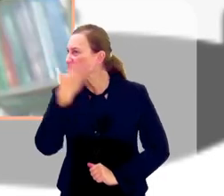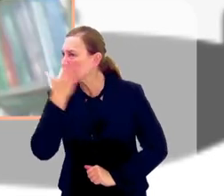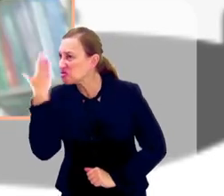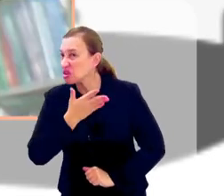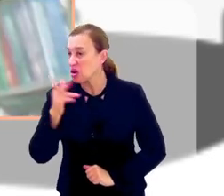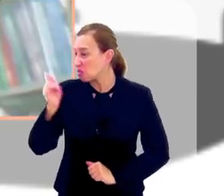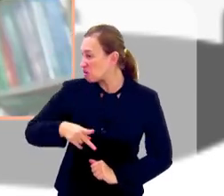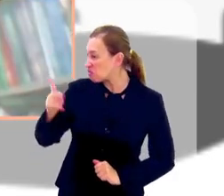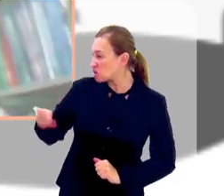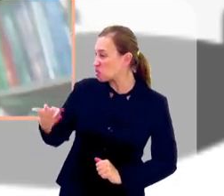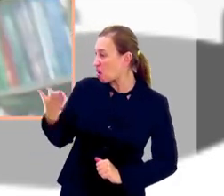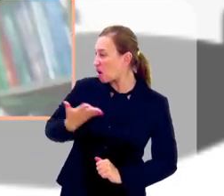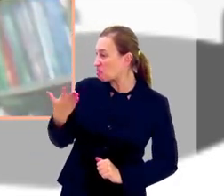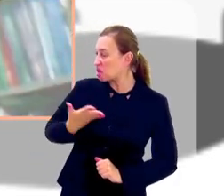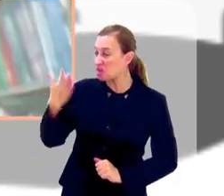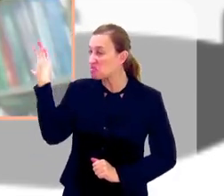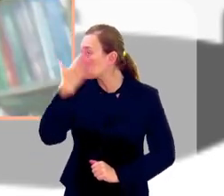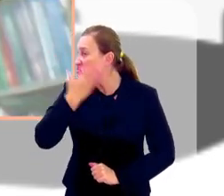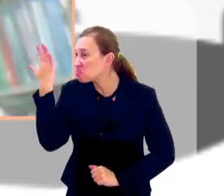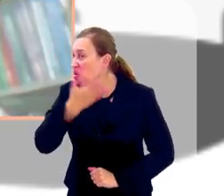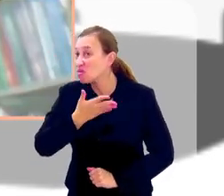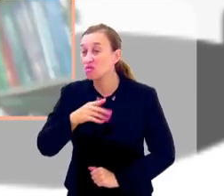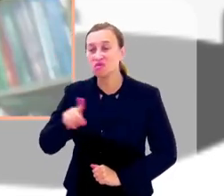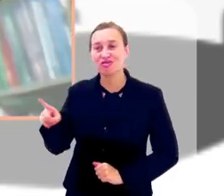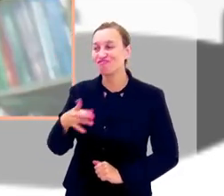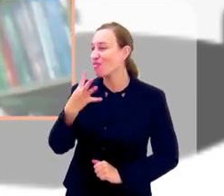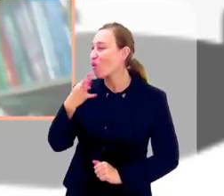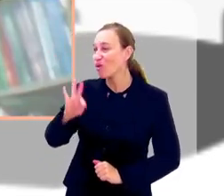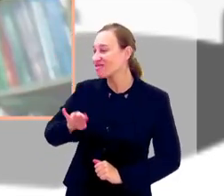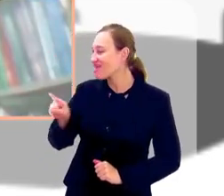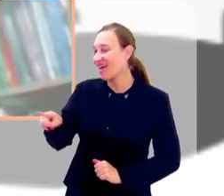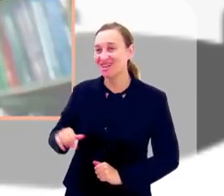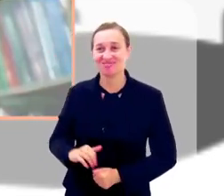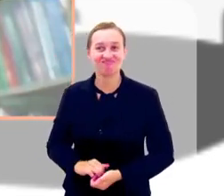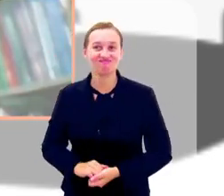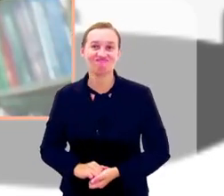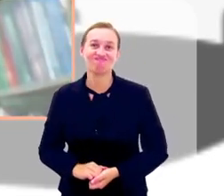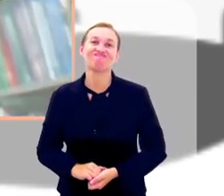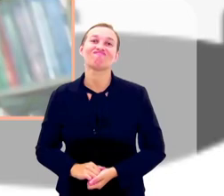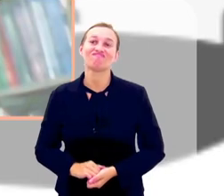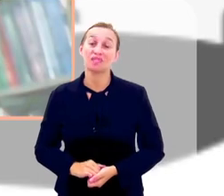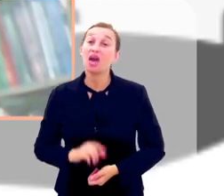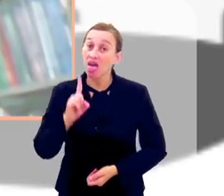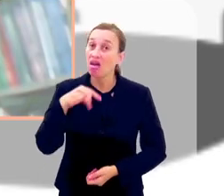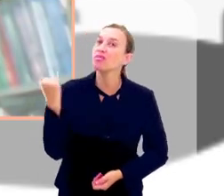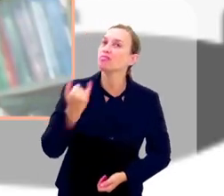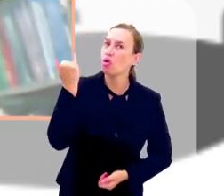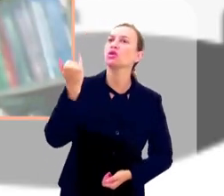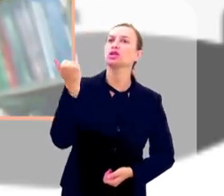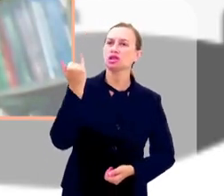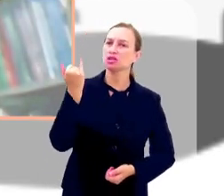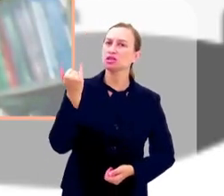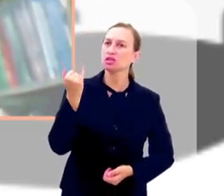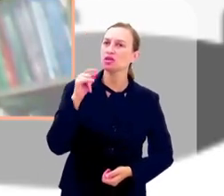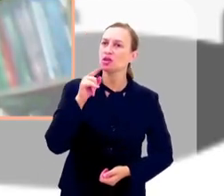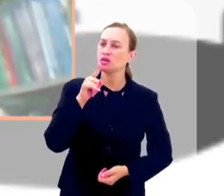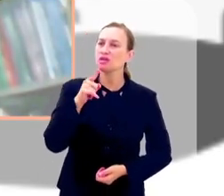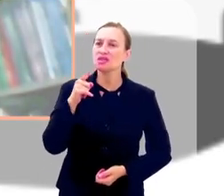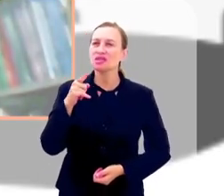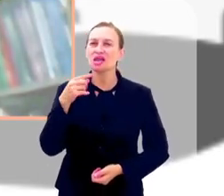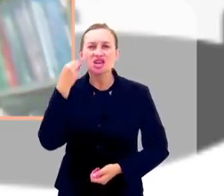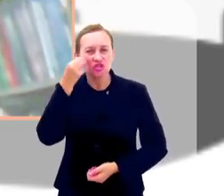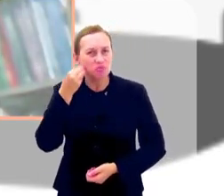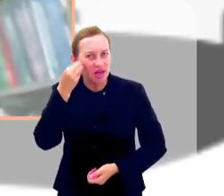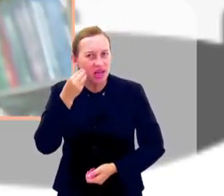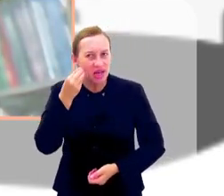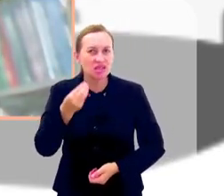invisível. Colegas e professores passavam por ele, não olhavam, não reconheciam, não viam. Nossa. E é importantíssimo quando